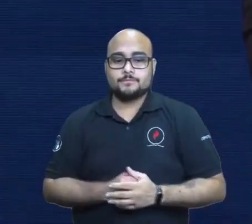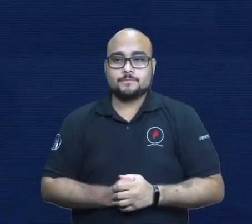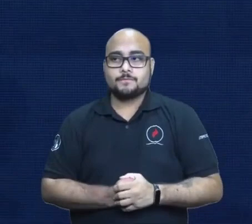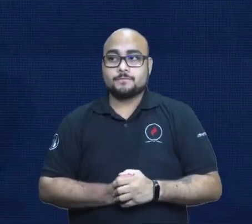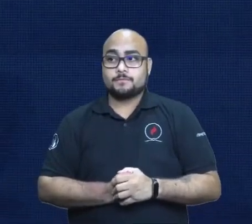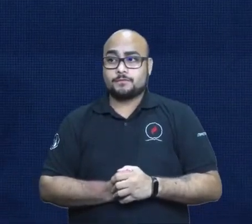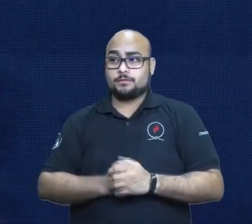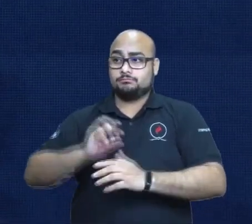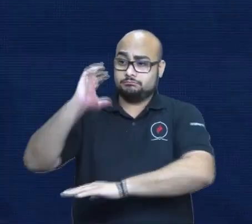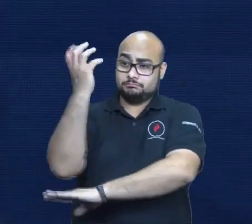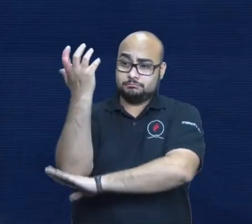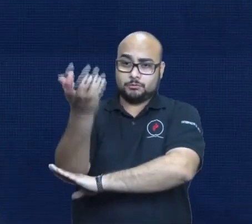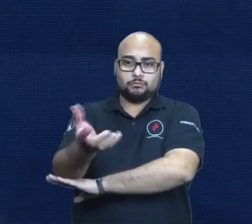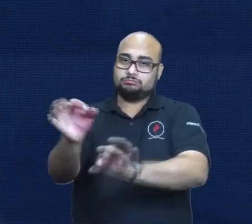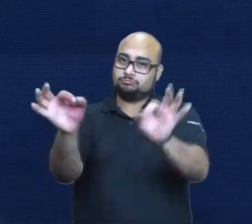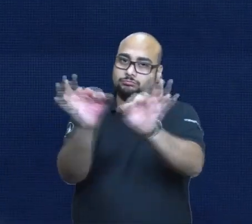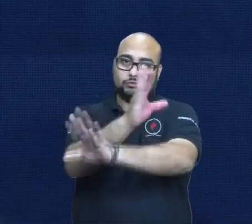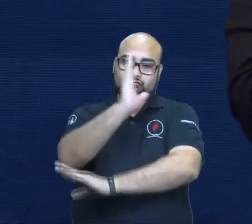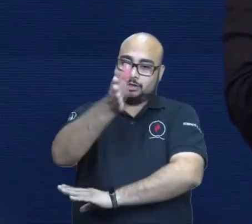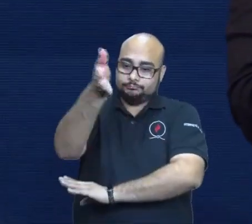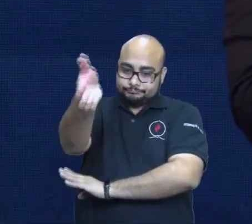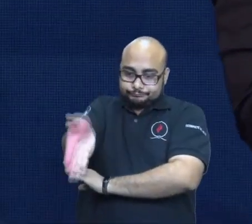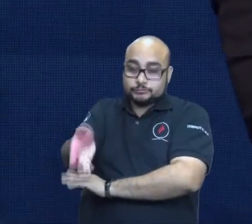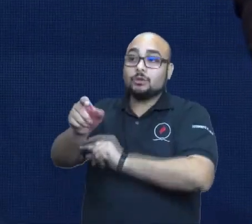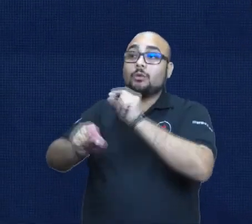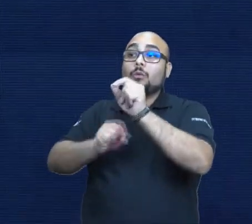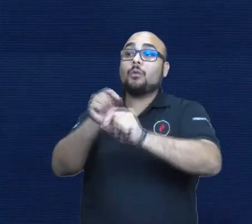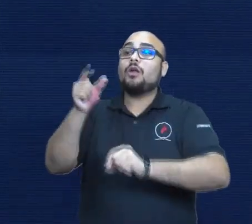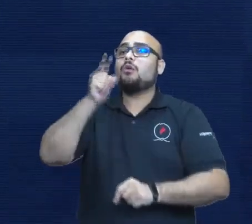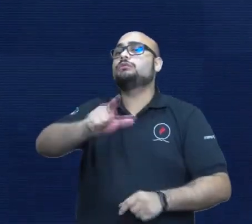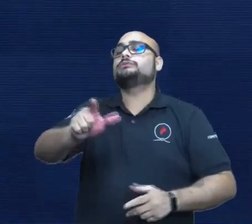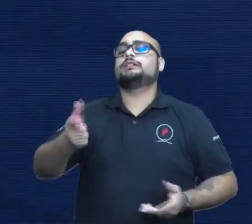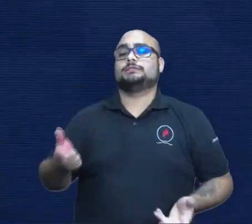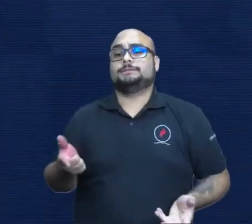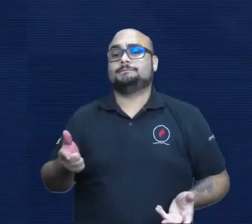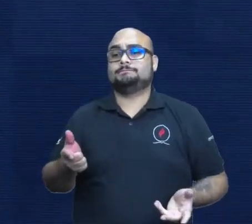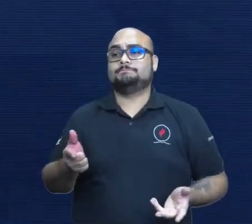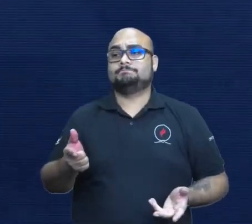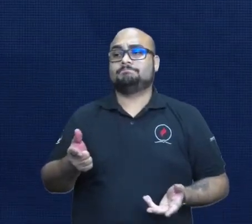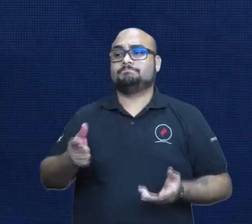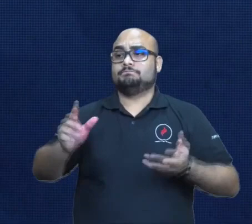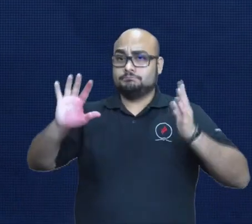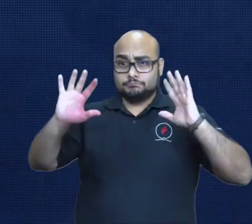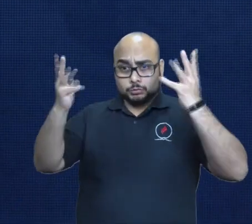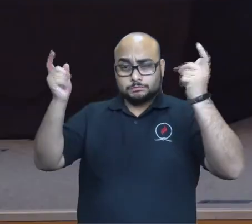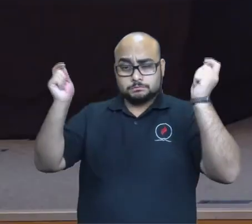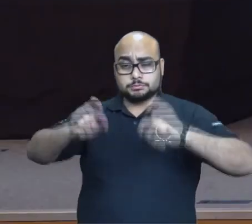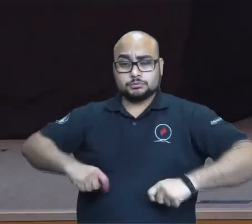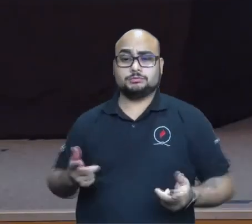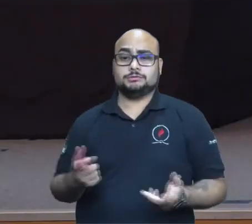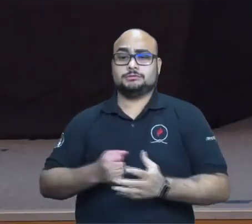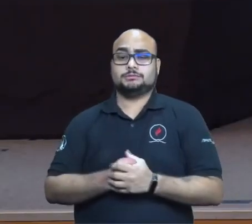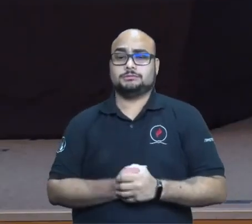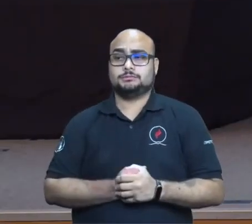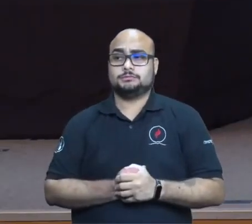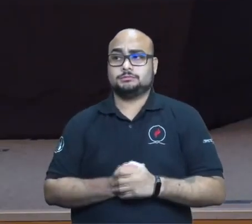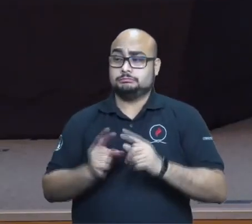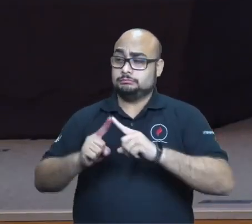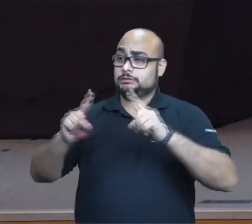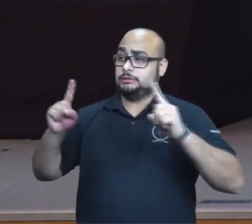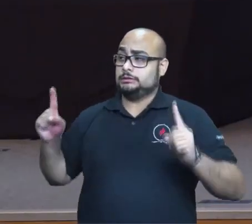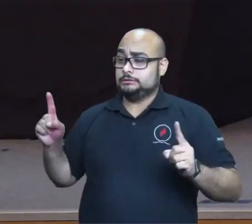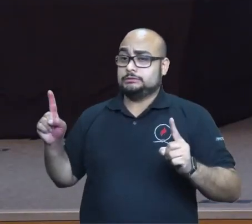feito se a vida caiu uma vitória ser celebrada então eu consigo comemorar aqui mas só que eu vou dizer